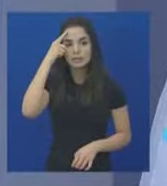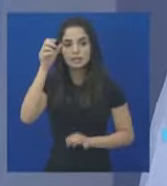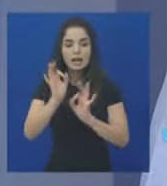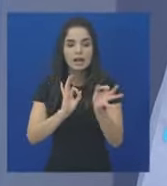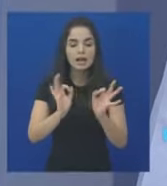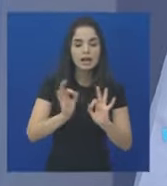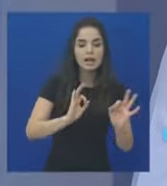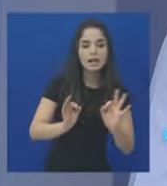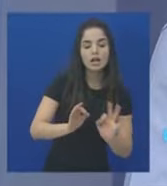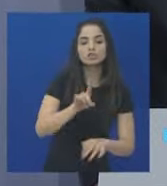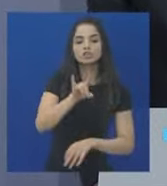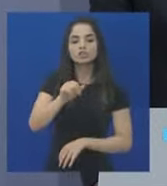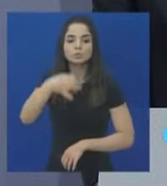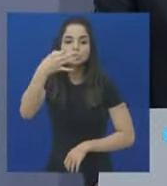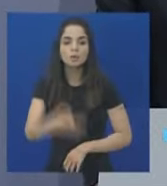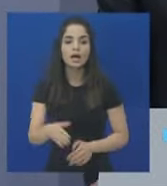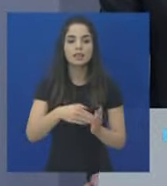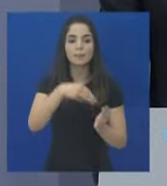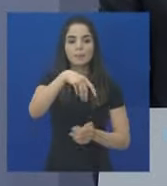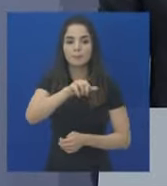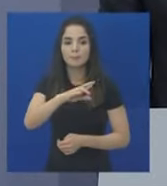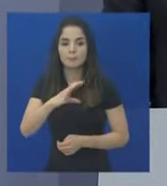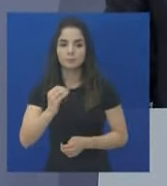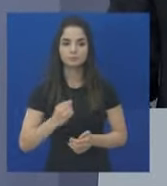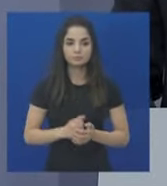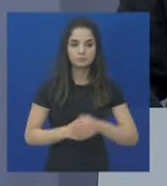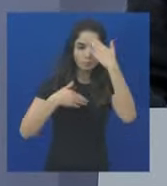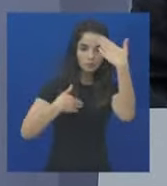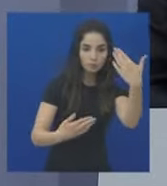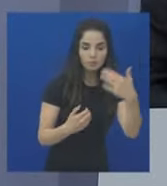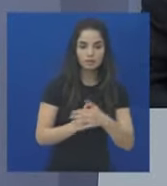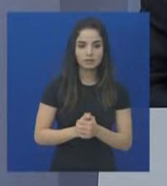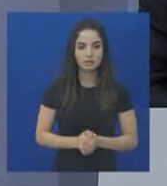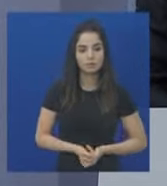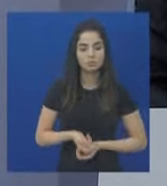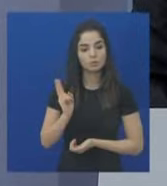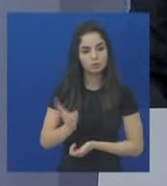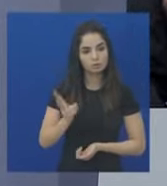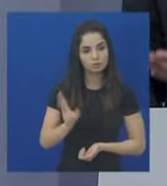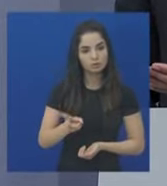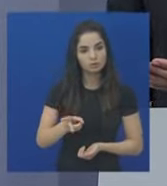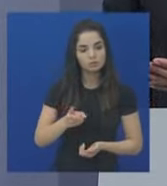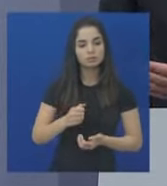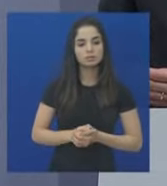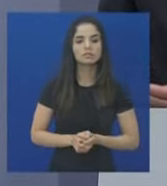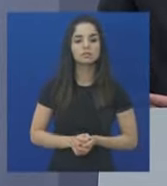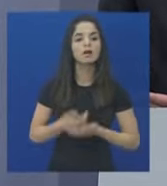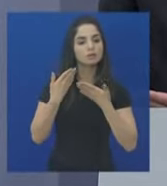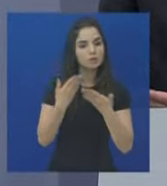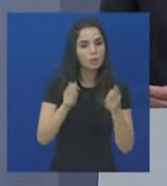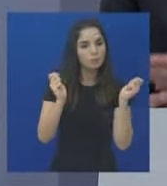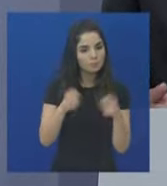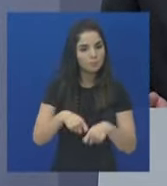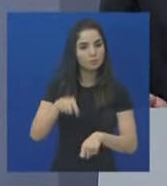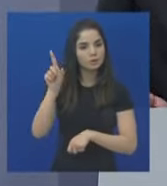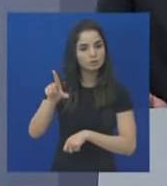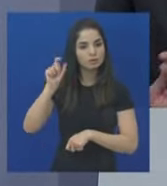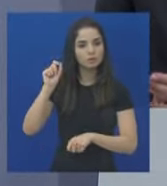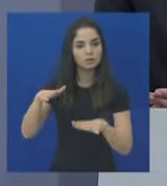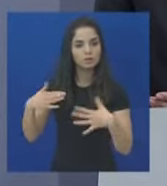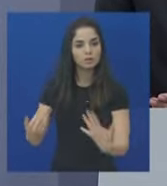março de 2017. Obrigado, candidato Paulo César. E seguindo o nosso debate, é o senhor mesmo quem escolhe qual